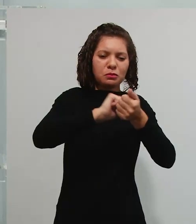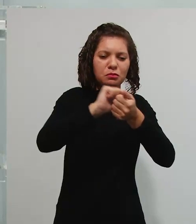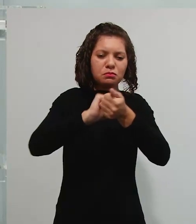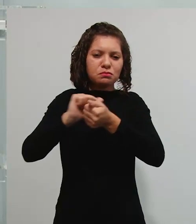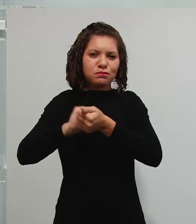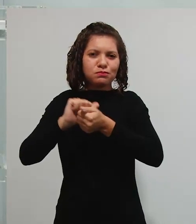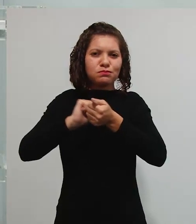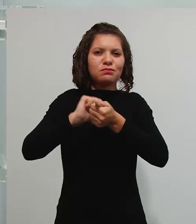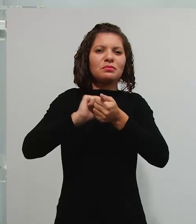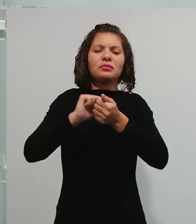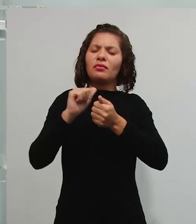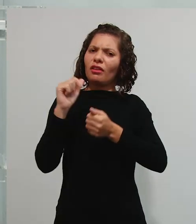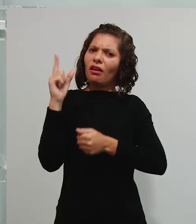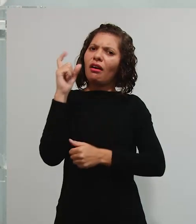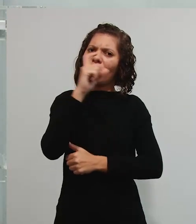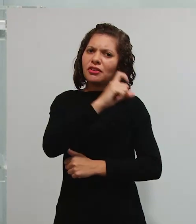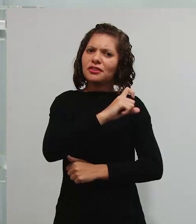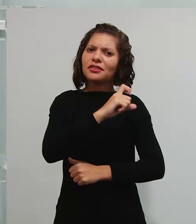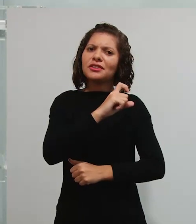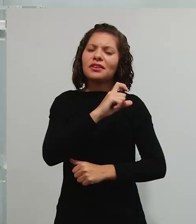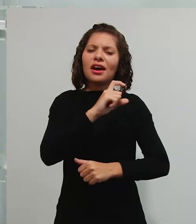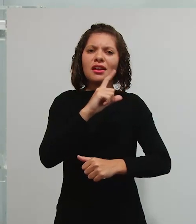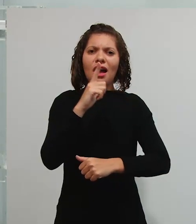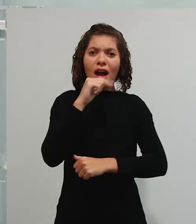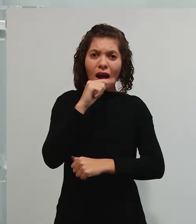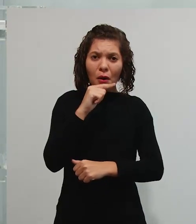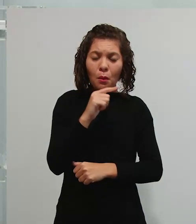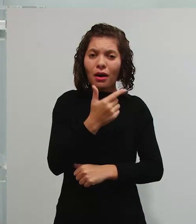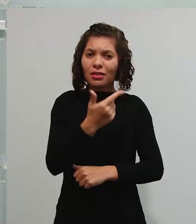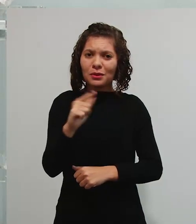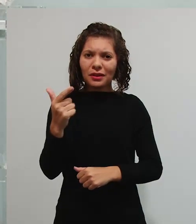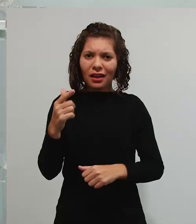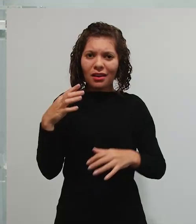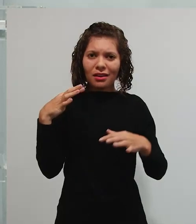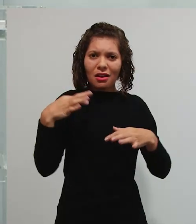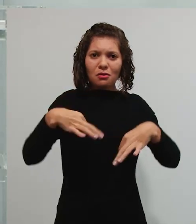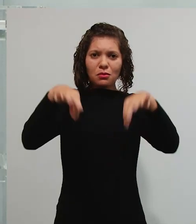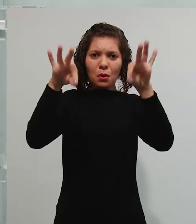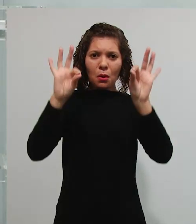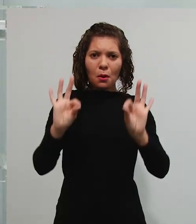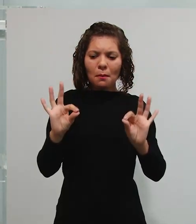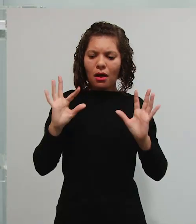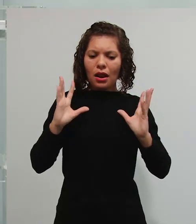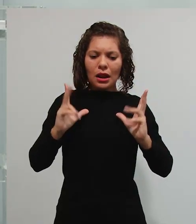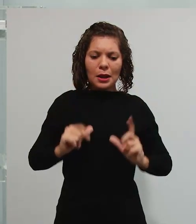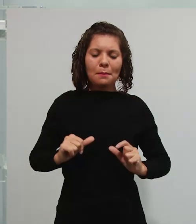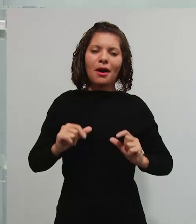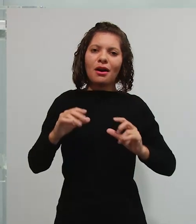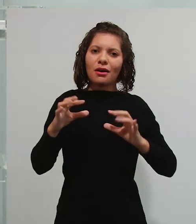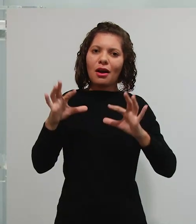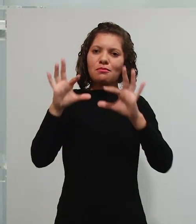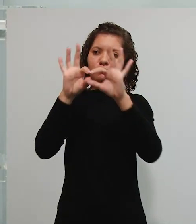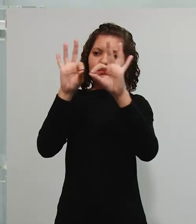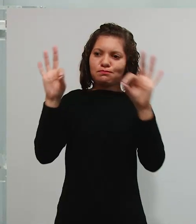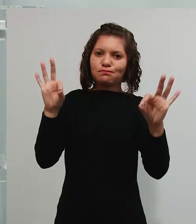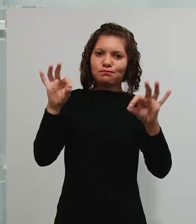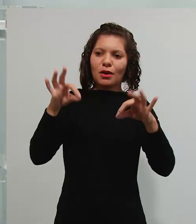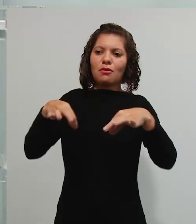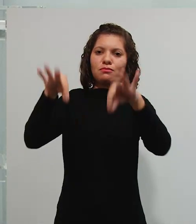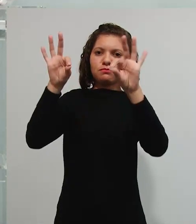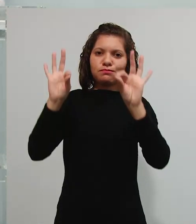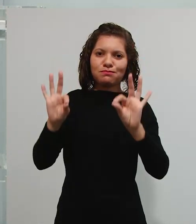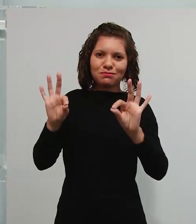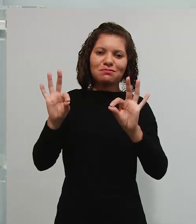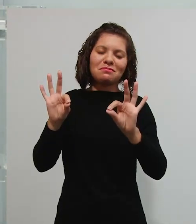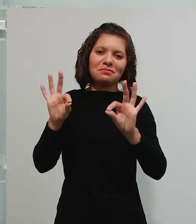seja, é todo um processo. Só quando a roupa está impecável é que elas dependuram no varal. Assim também é um texto.